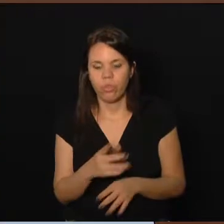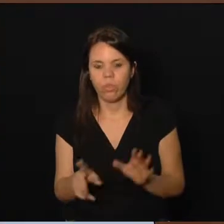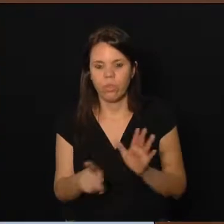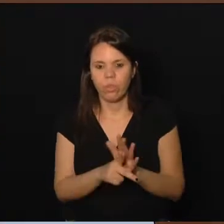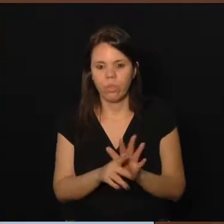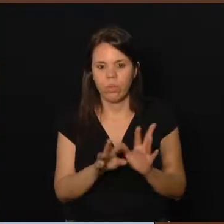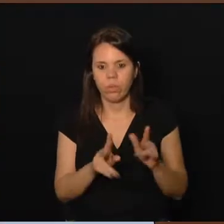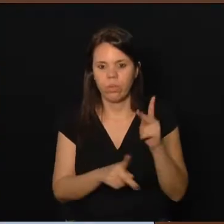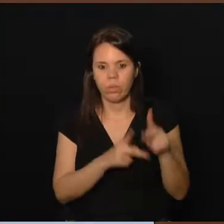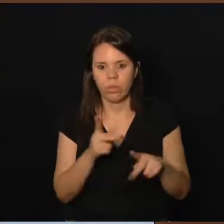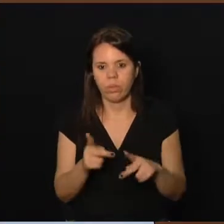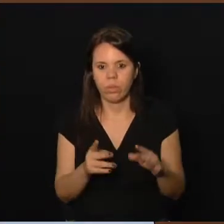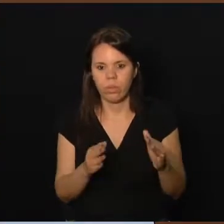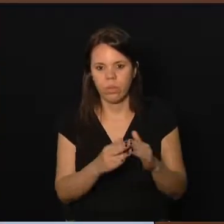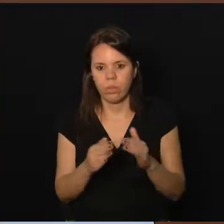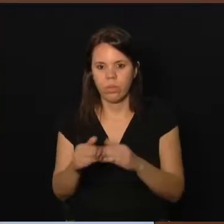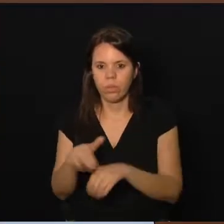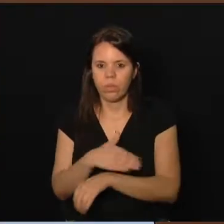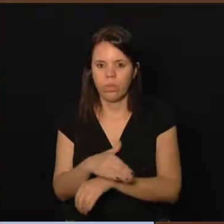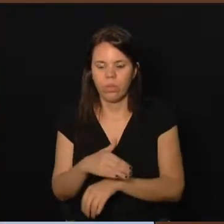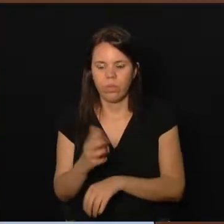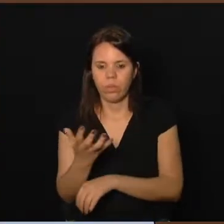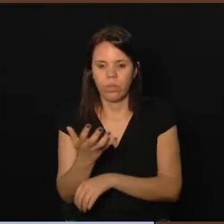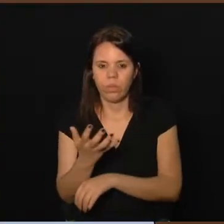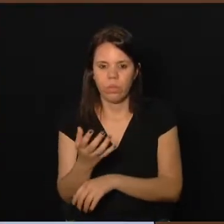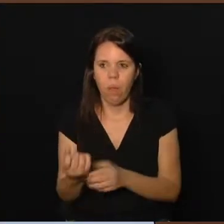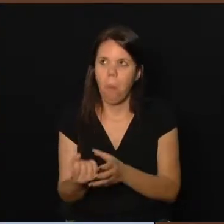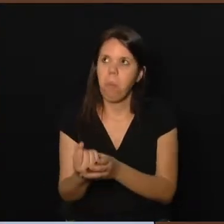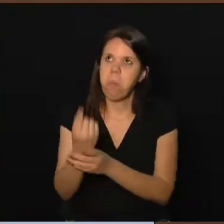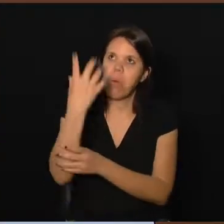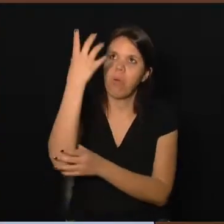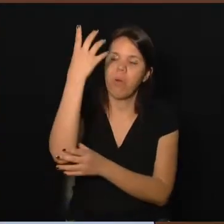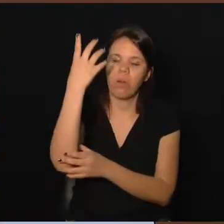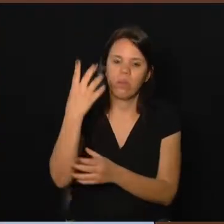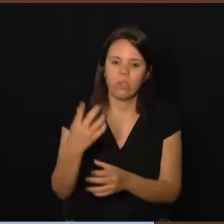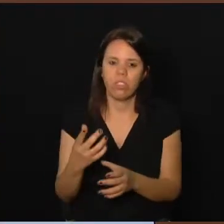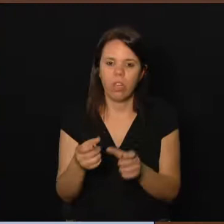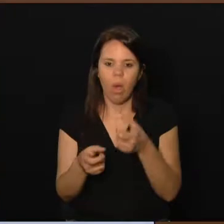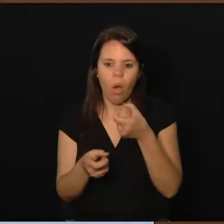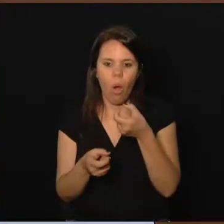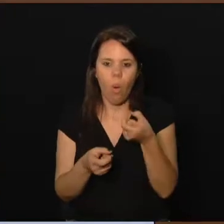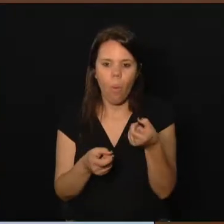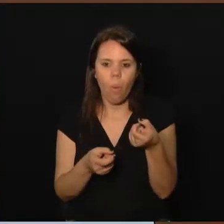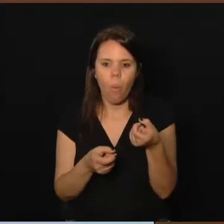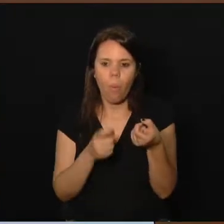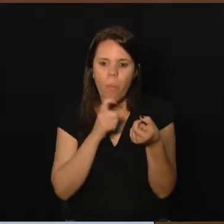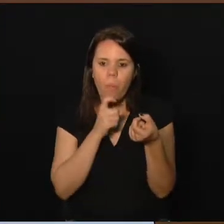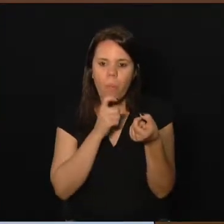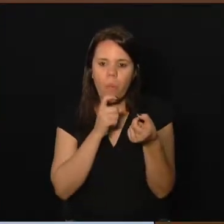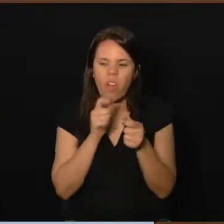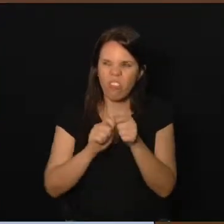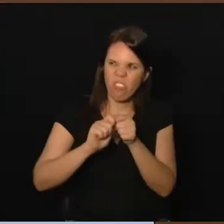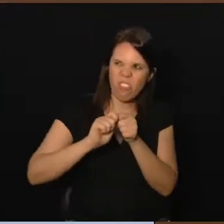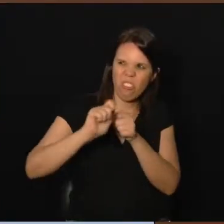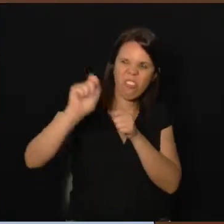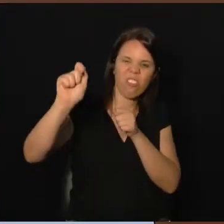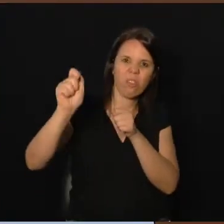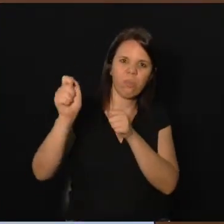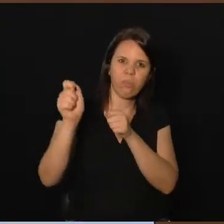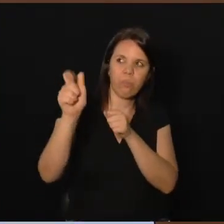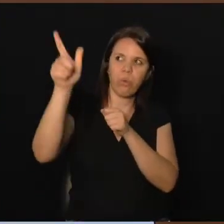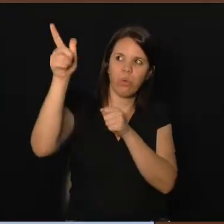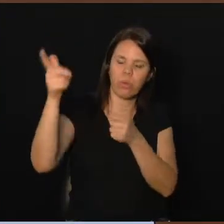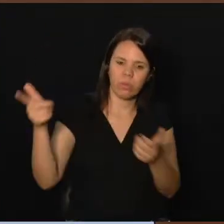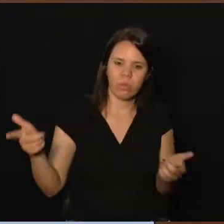Tem muitos moradores lá que eu sei. Solta rojão, manda gelo com estilingue, né? E pedra de gelo com